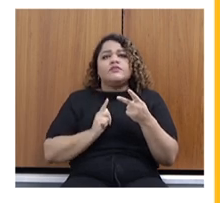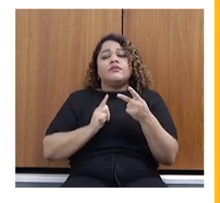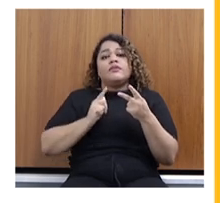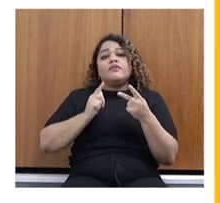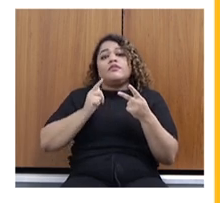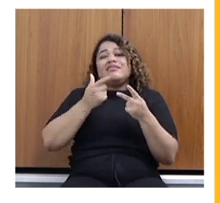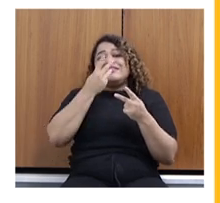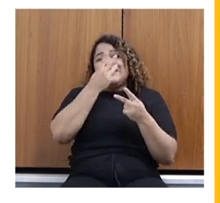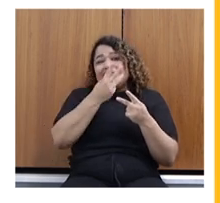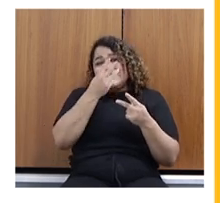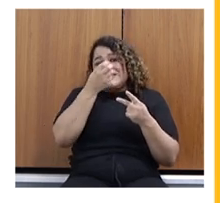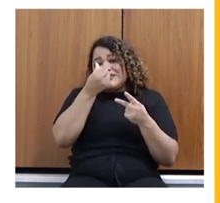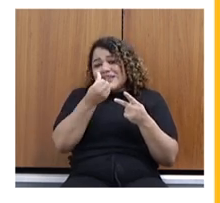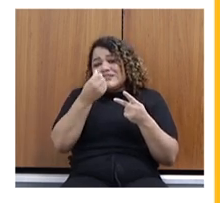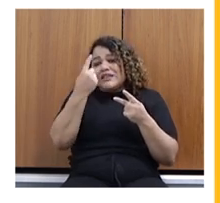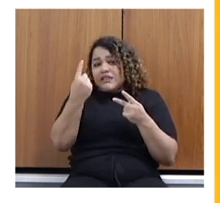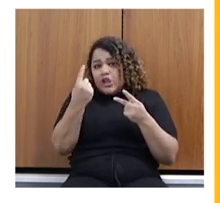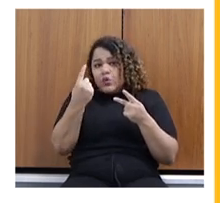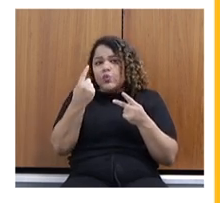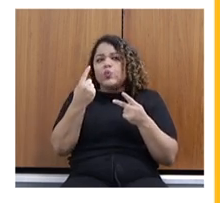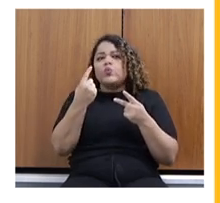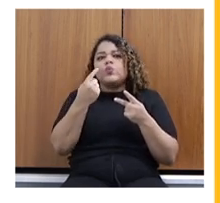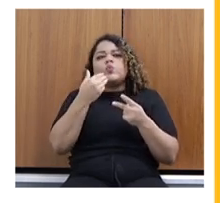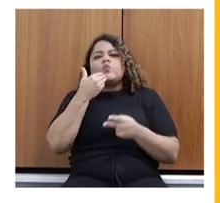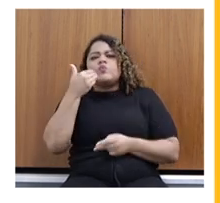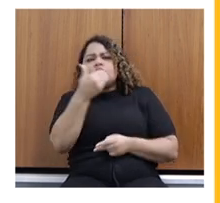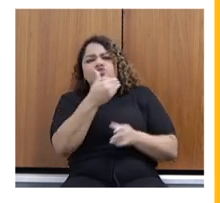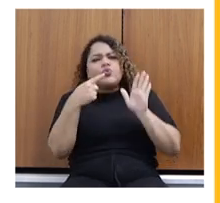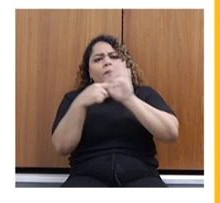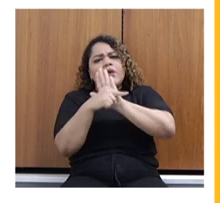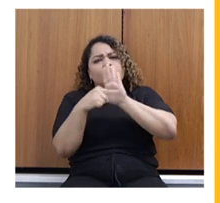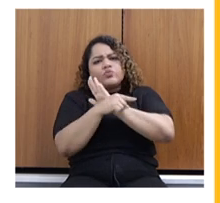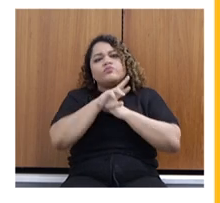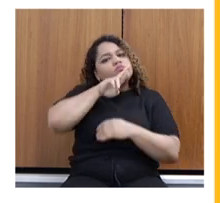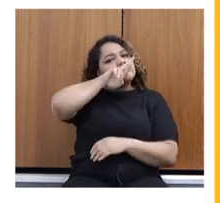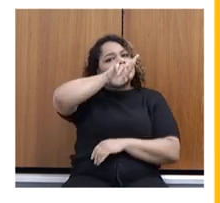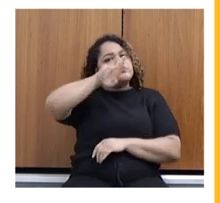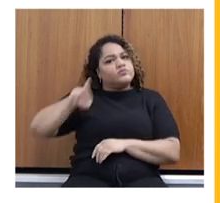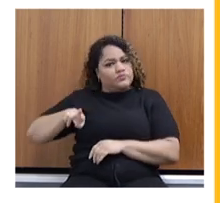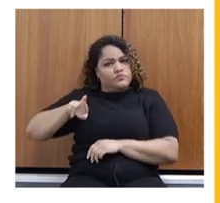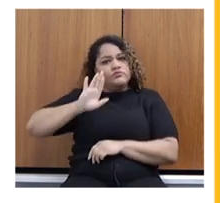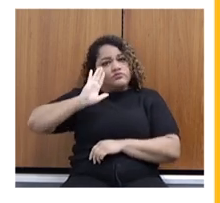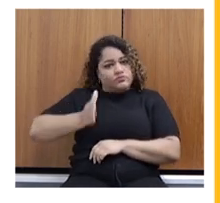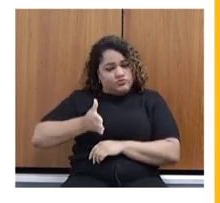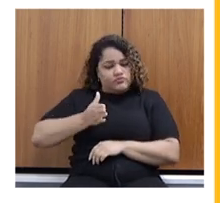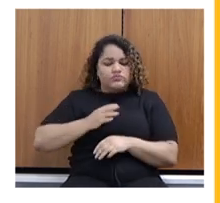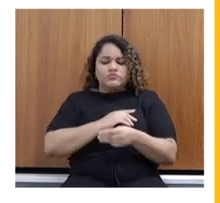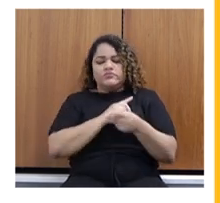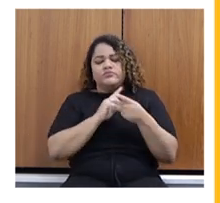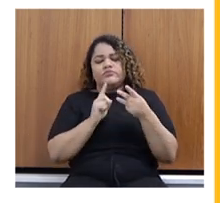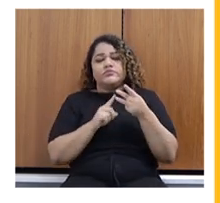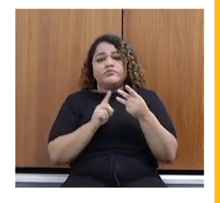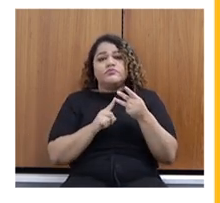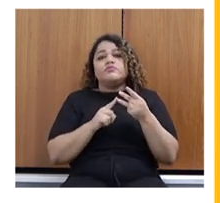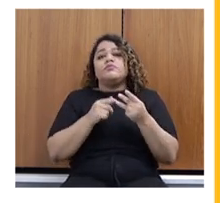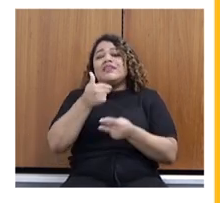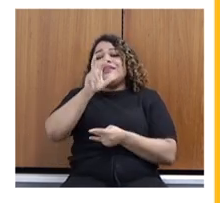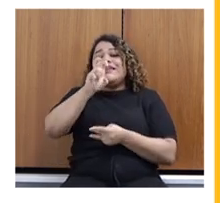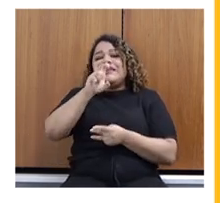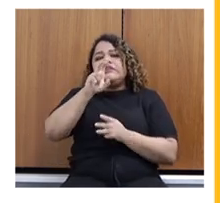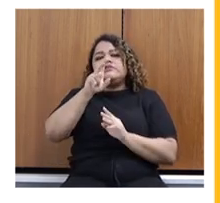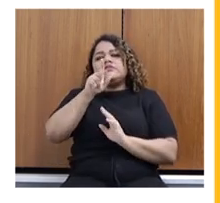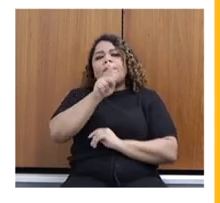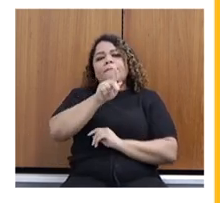de 361 requerimentos respondidos neste período pelo Governo do Estado e já são 15 projetos de